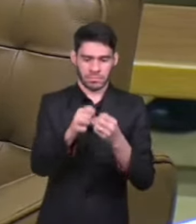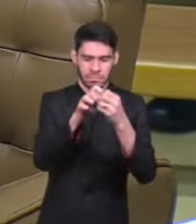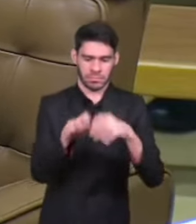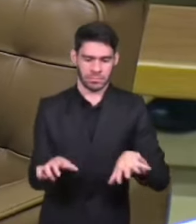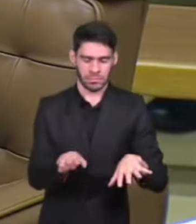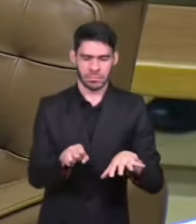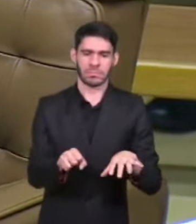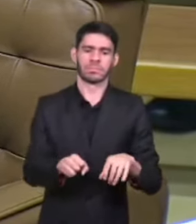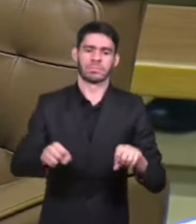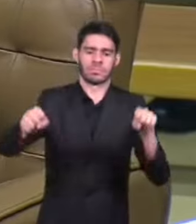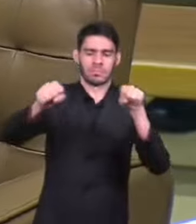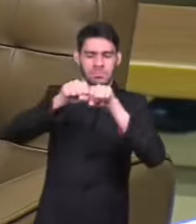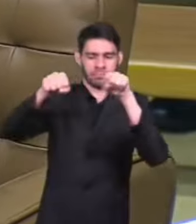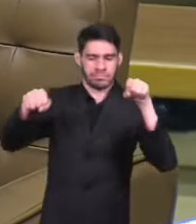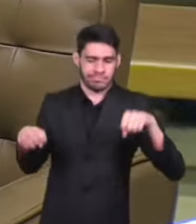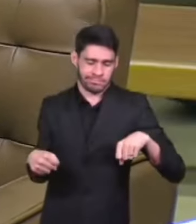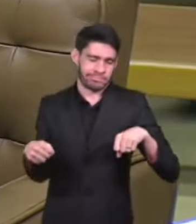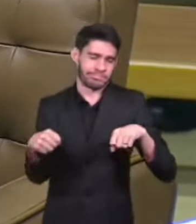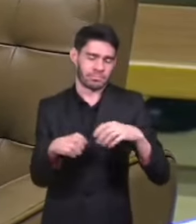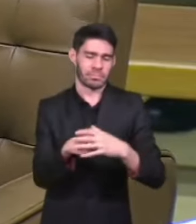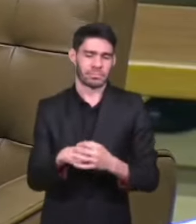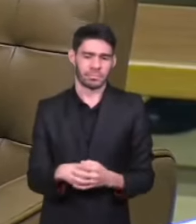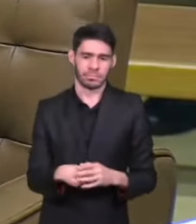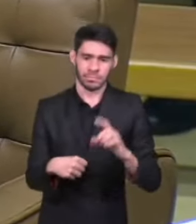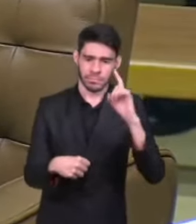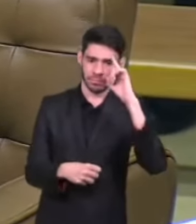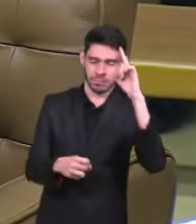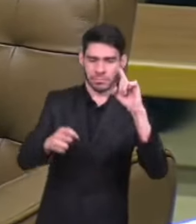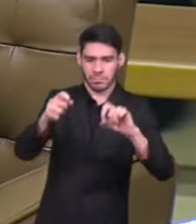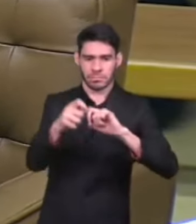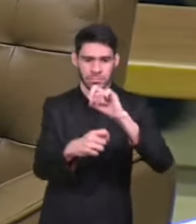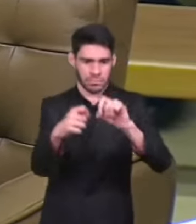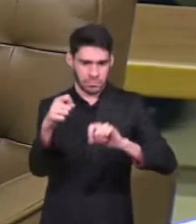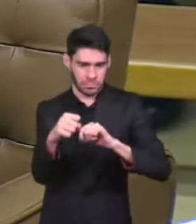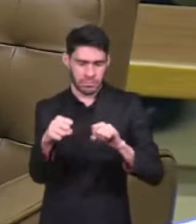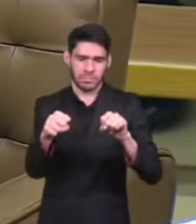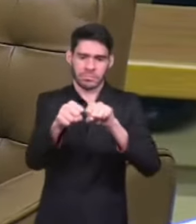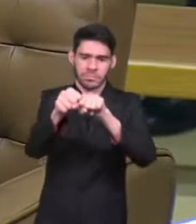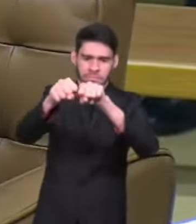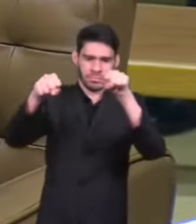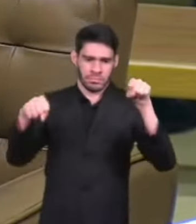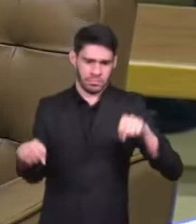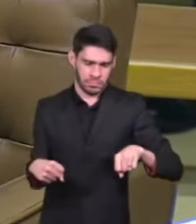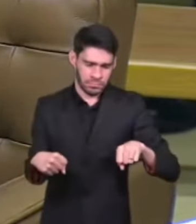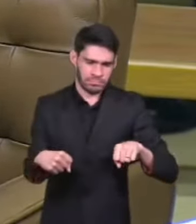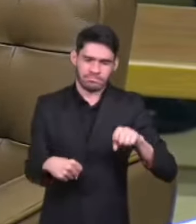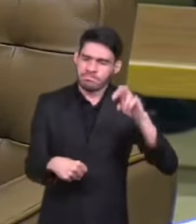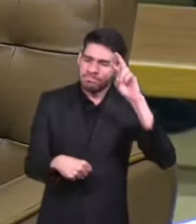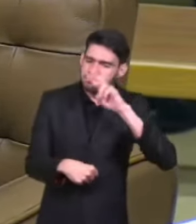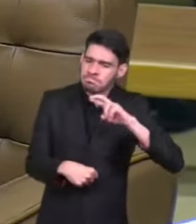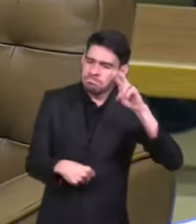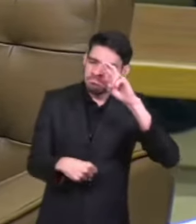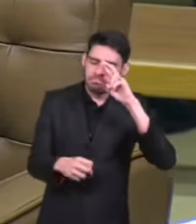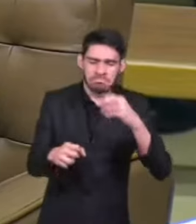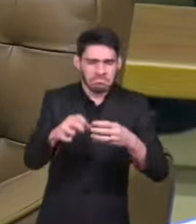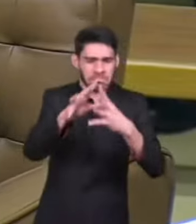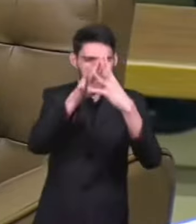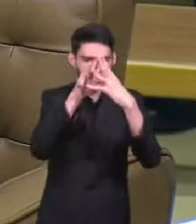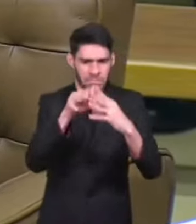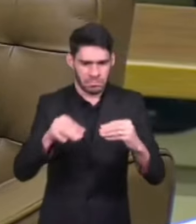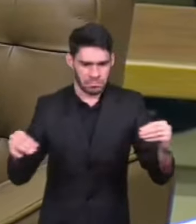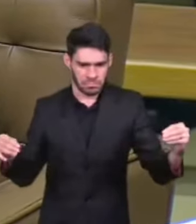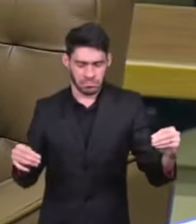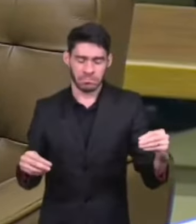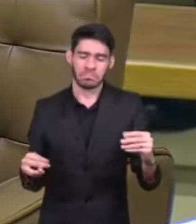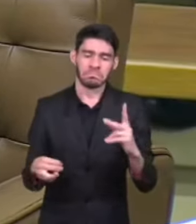da máquina, quer dizer, a ideia de desmontar um sistema de fiscalização, que me parece